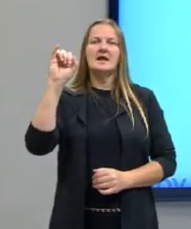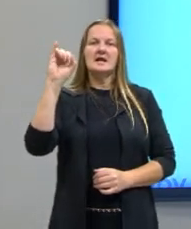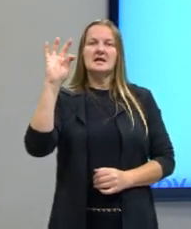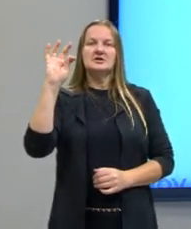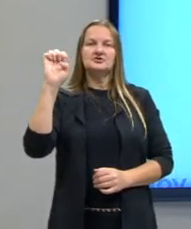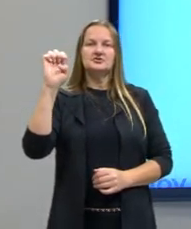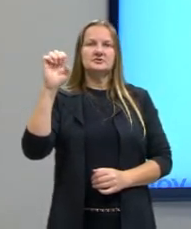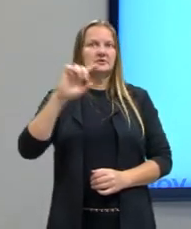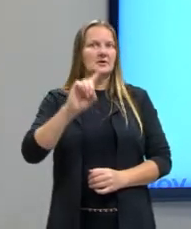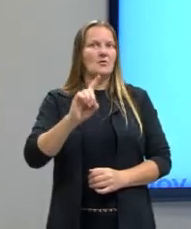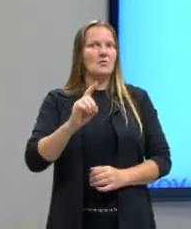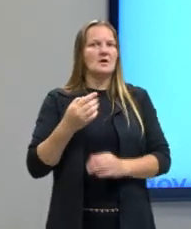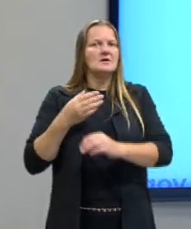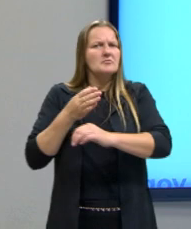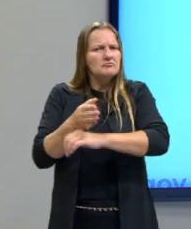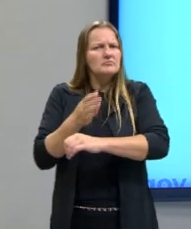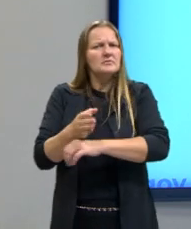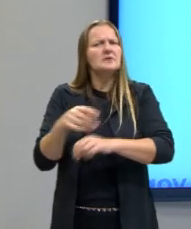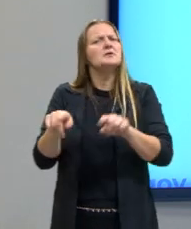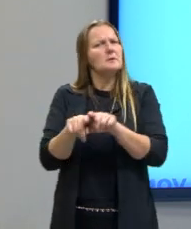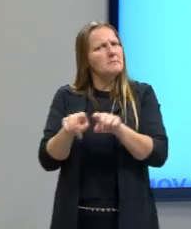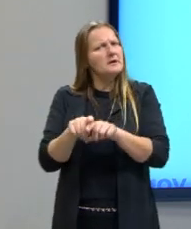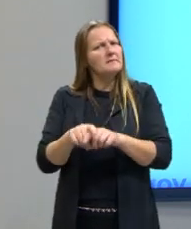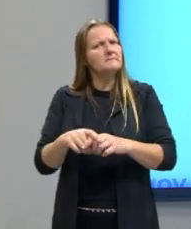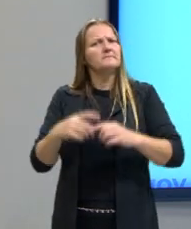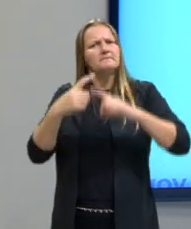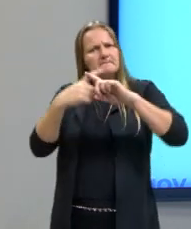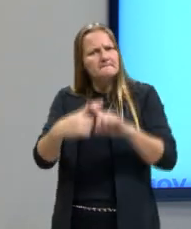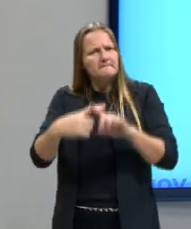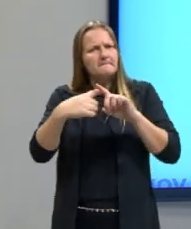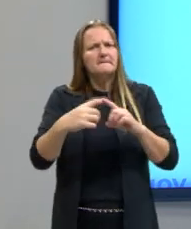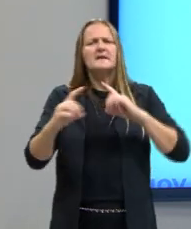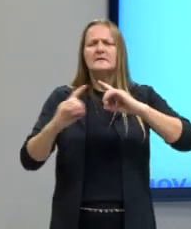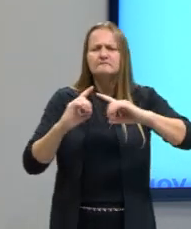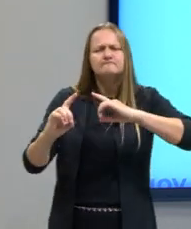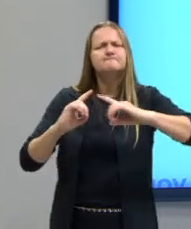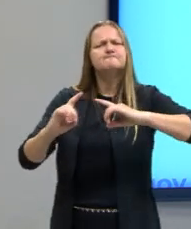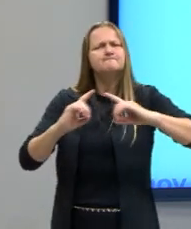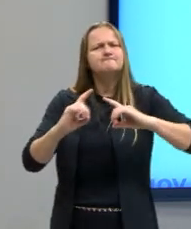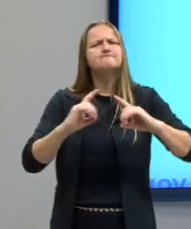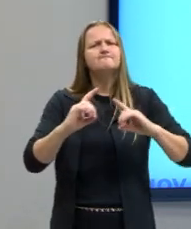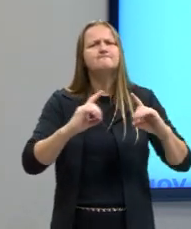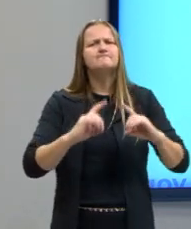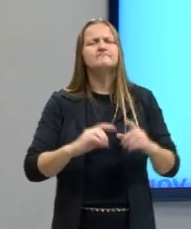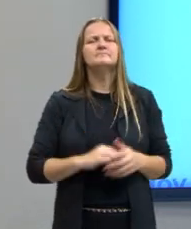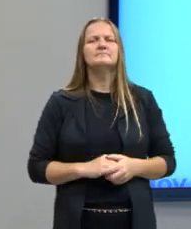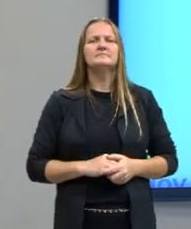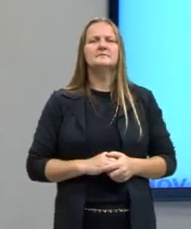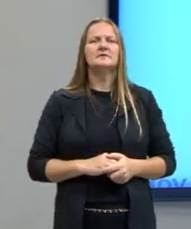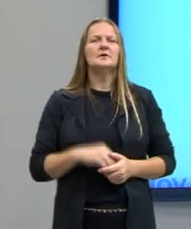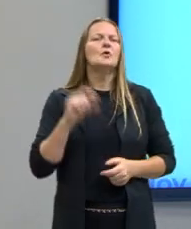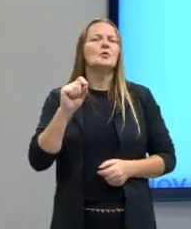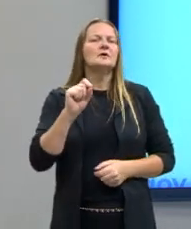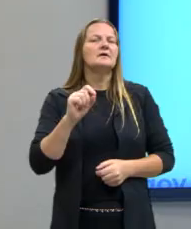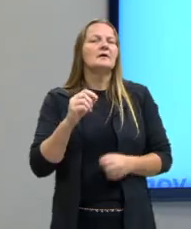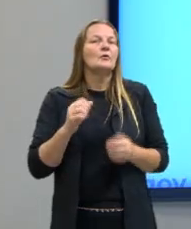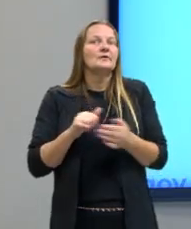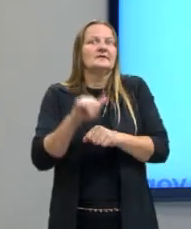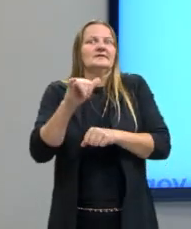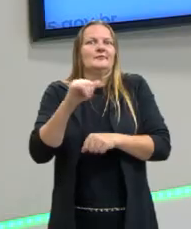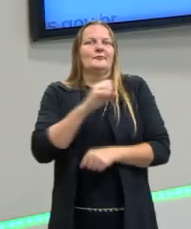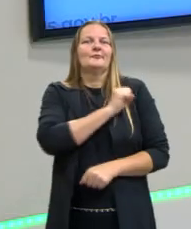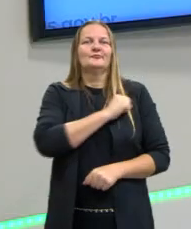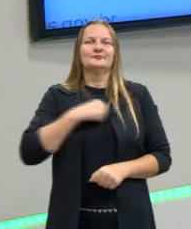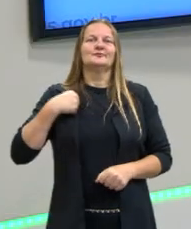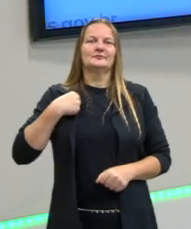vai para Praça a fazer Era essas discussões o que que acontece com nosso amigo Sócrates e